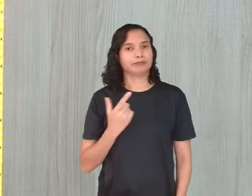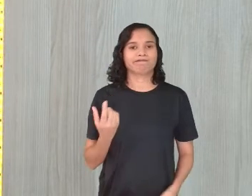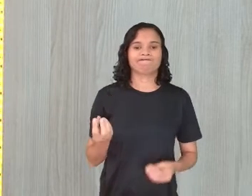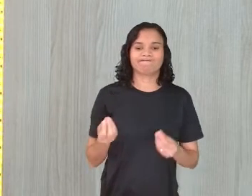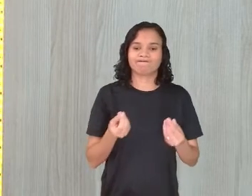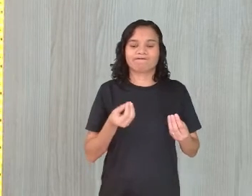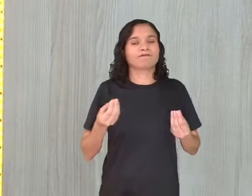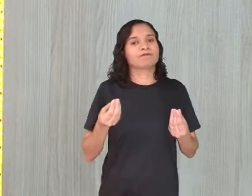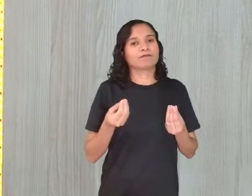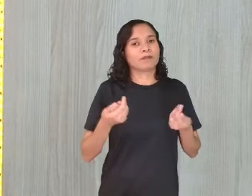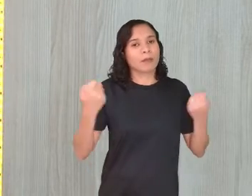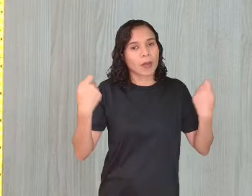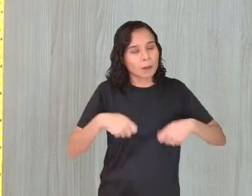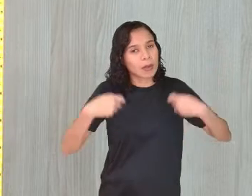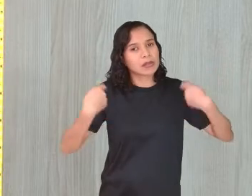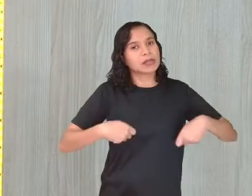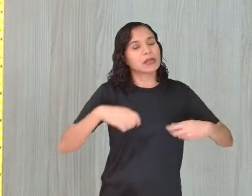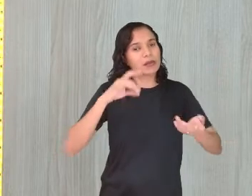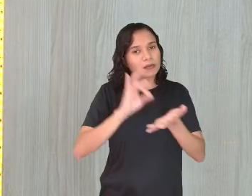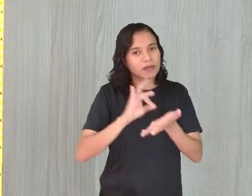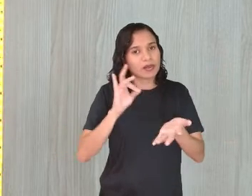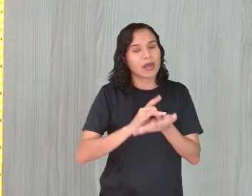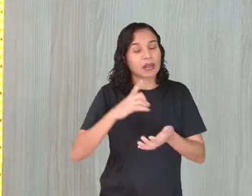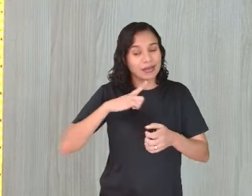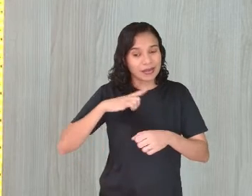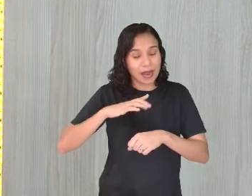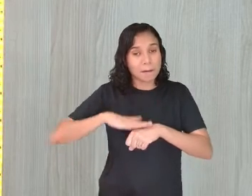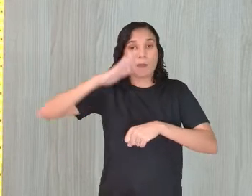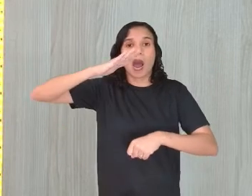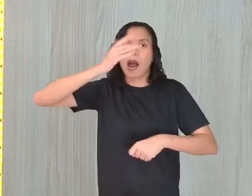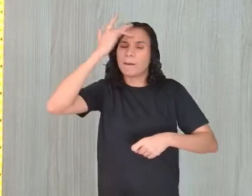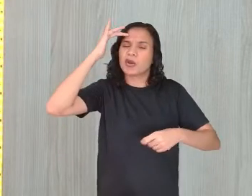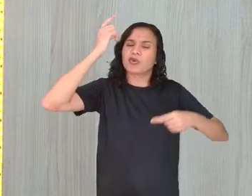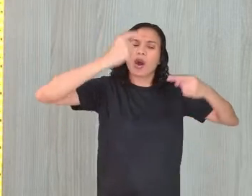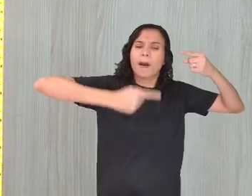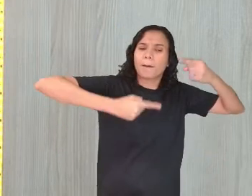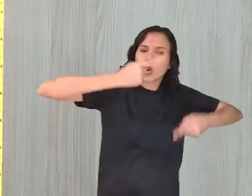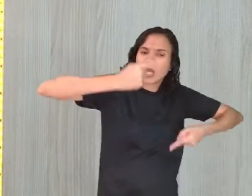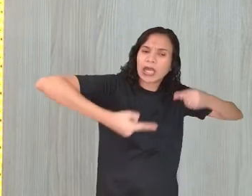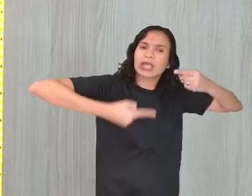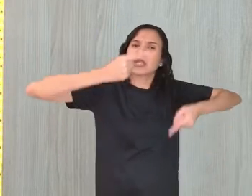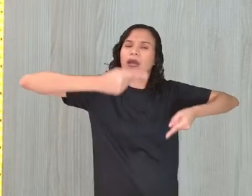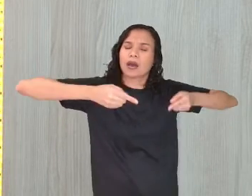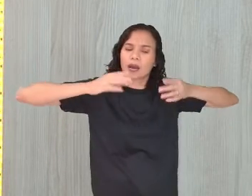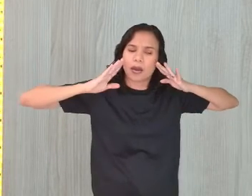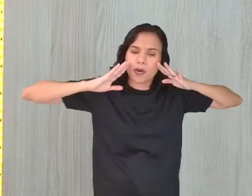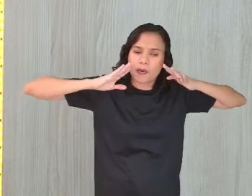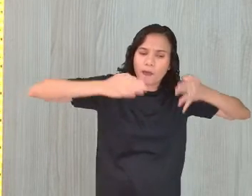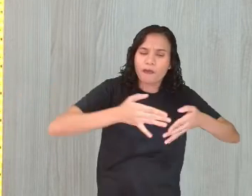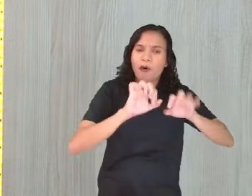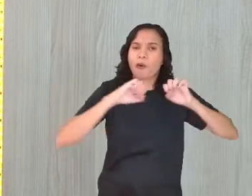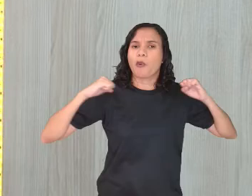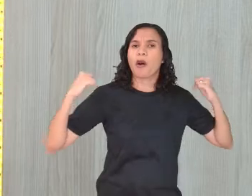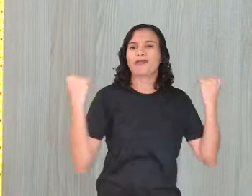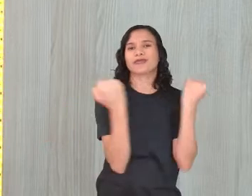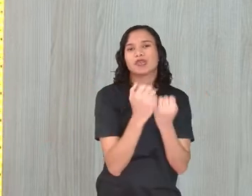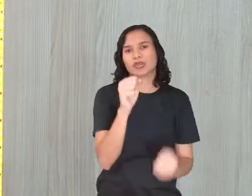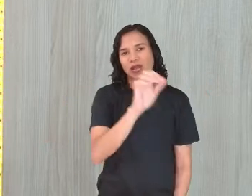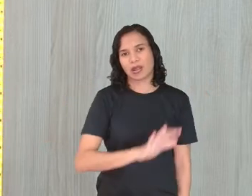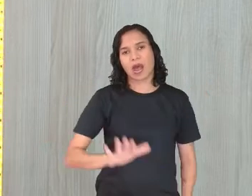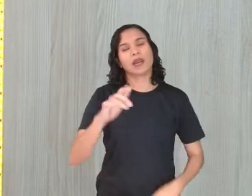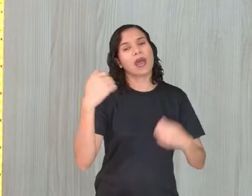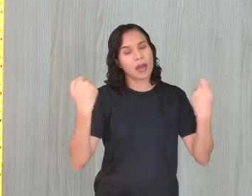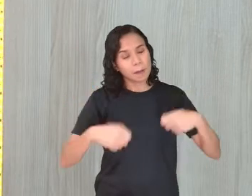Então, é preciso que tenha mais políticas voltadas para o resgate social, né? É uma dívida histórica que